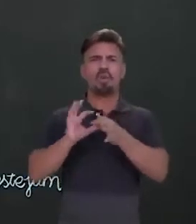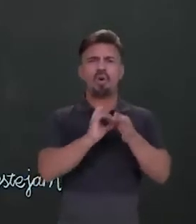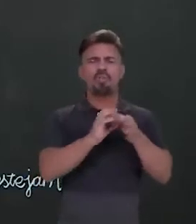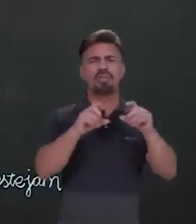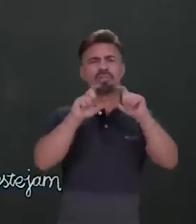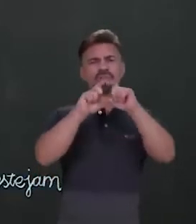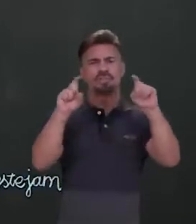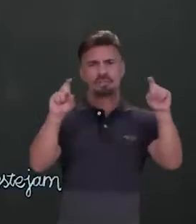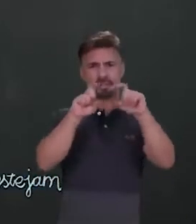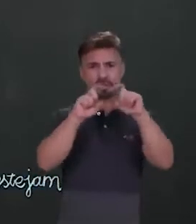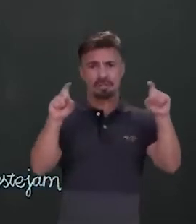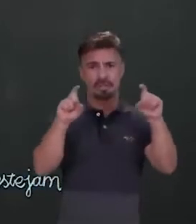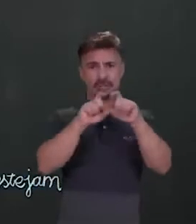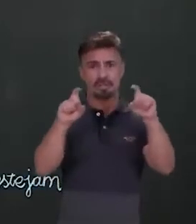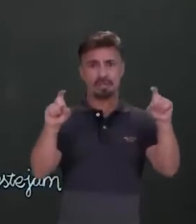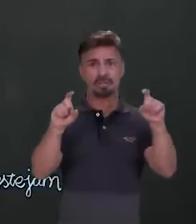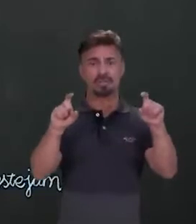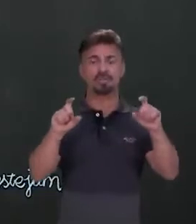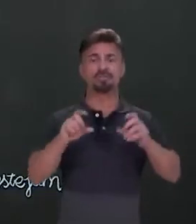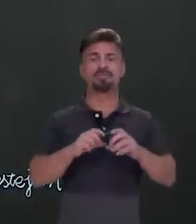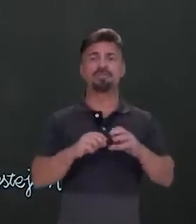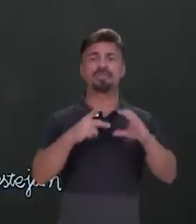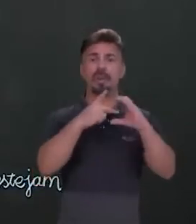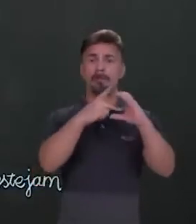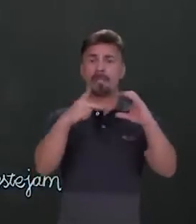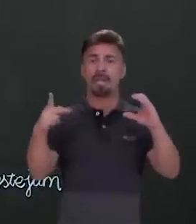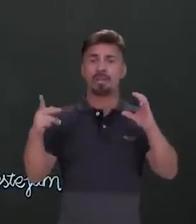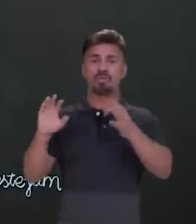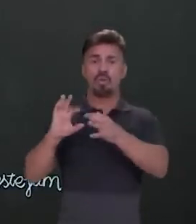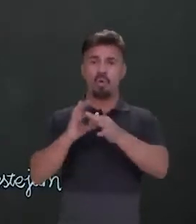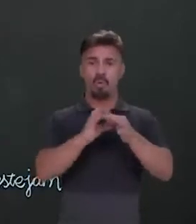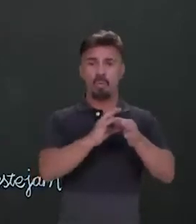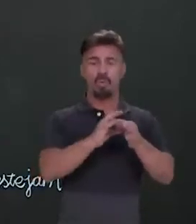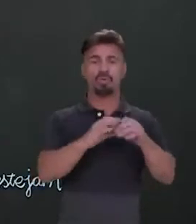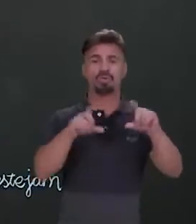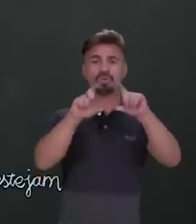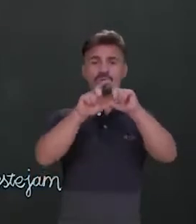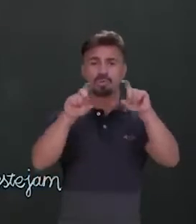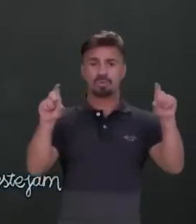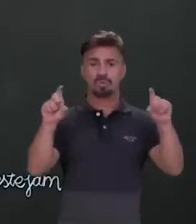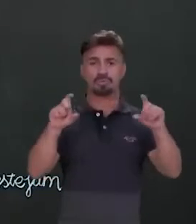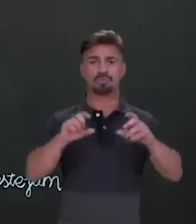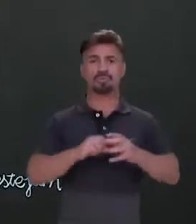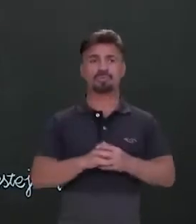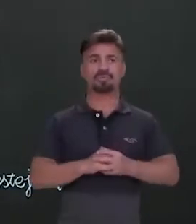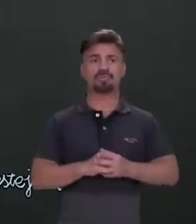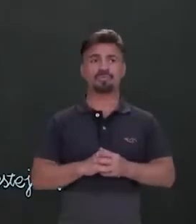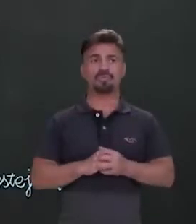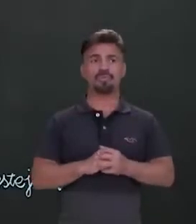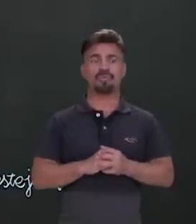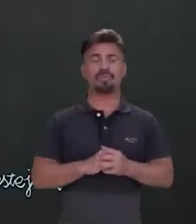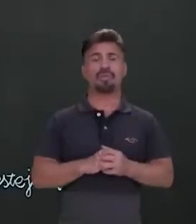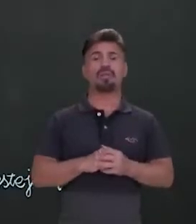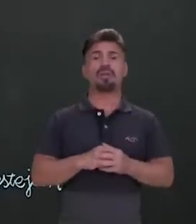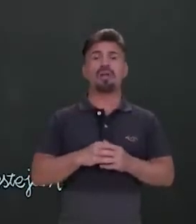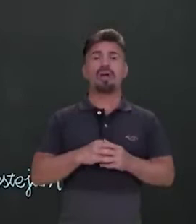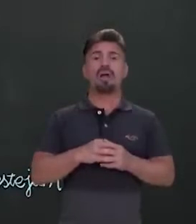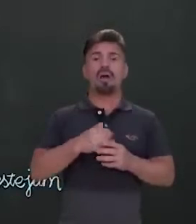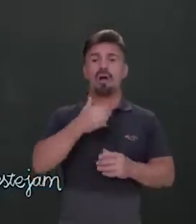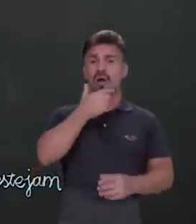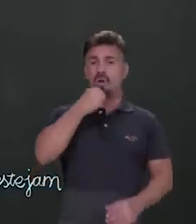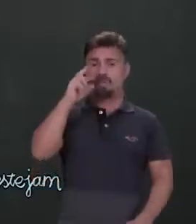uma oração, que nesse caso do período composto vai ser representado por toda uma oração. Veja, o